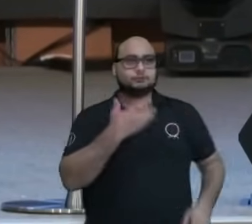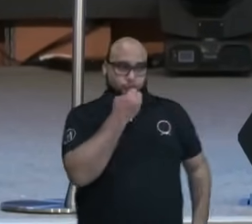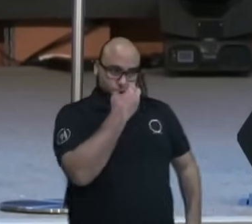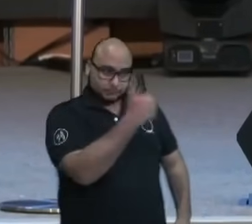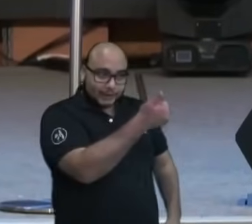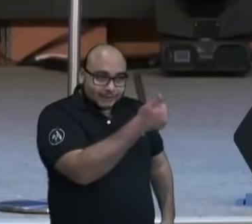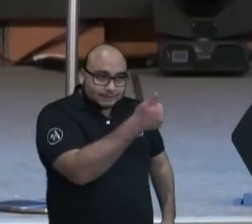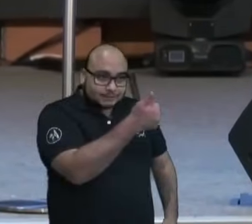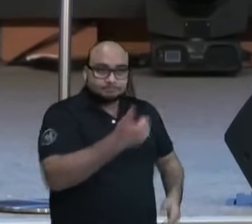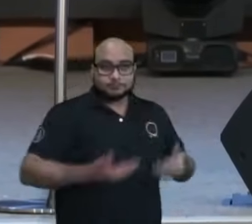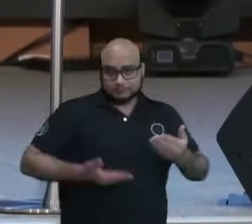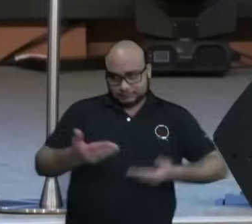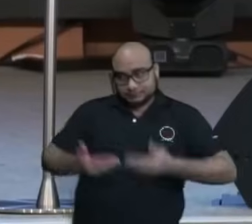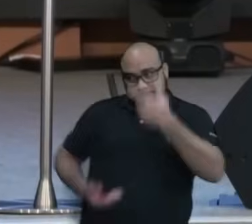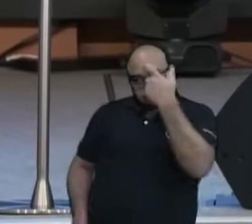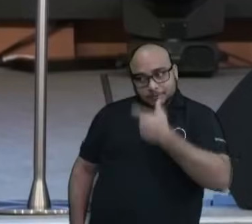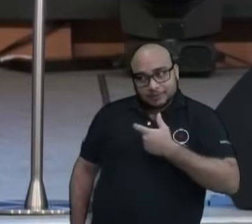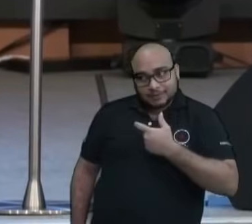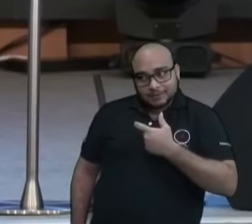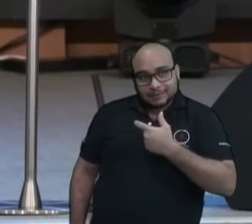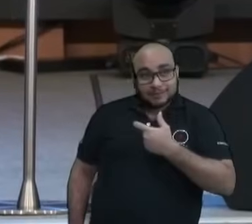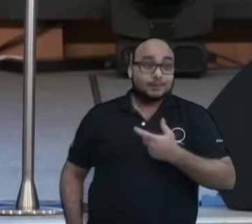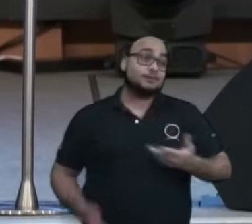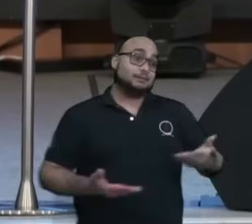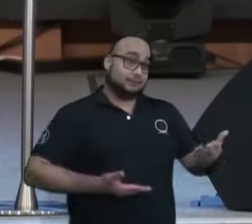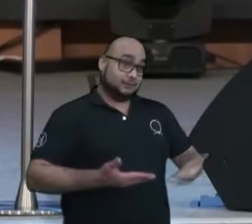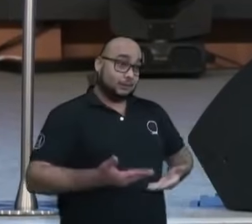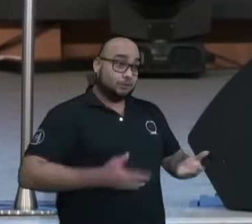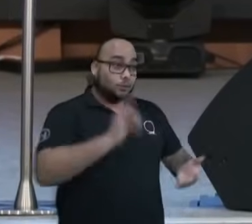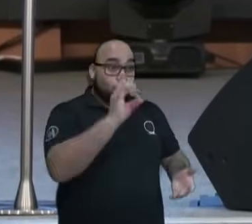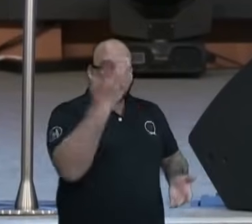servo para serviços leves Tais qual carreg